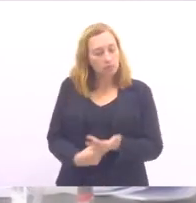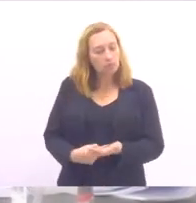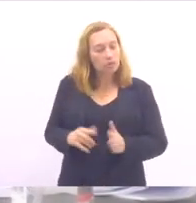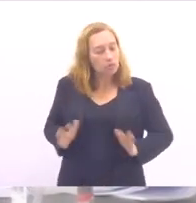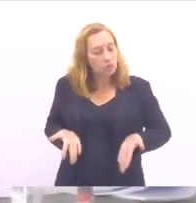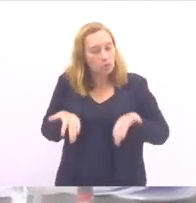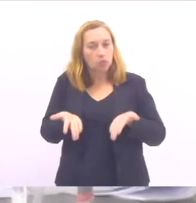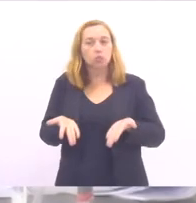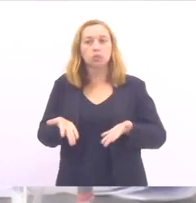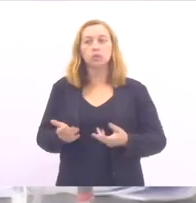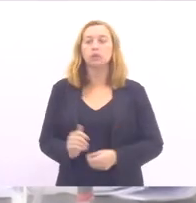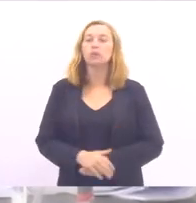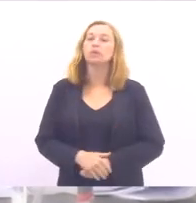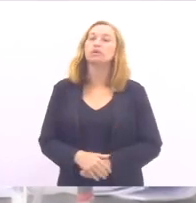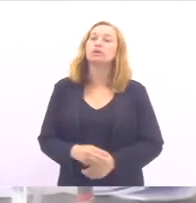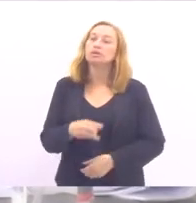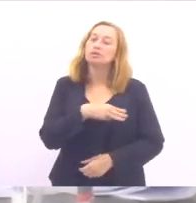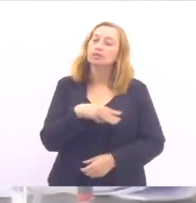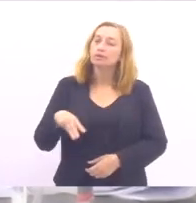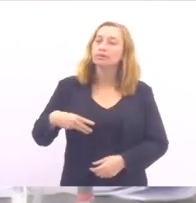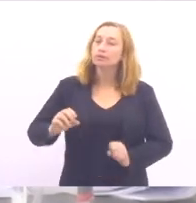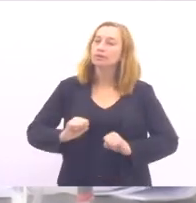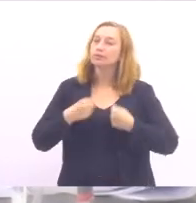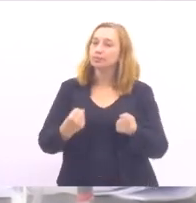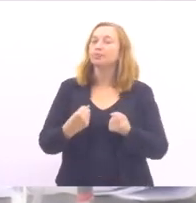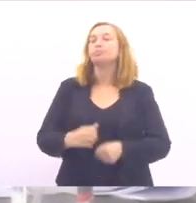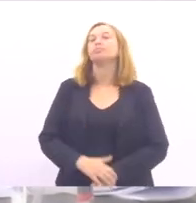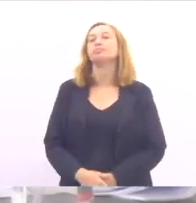empenho do Ministério Público.